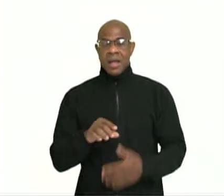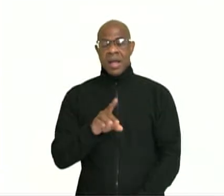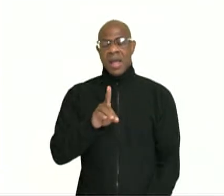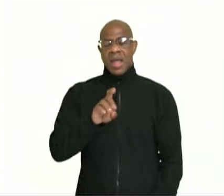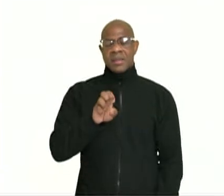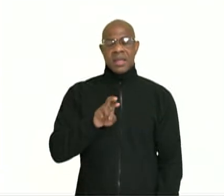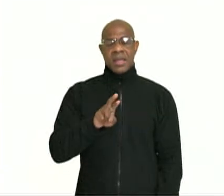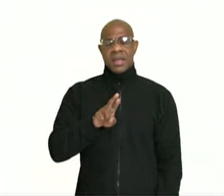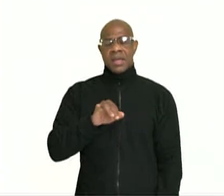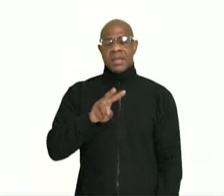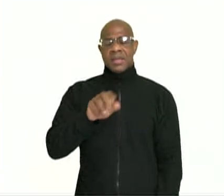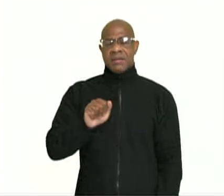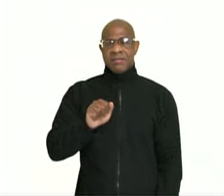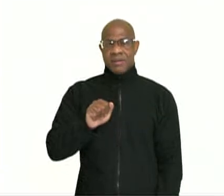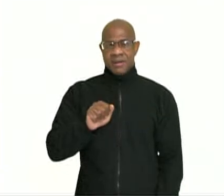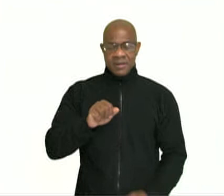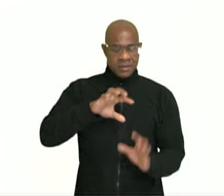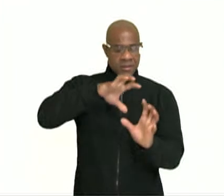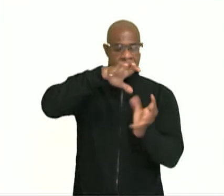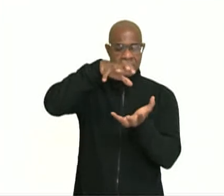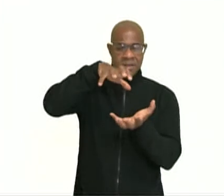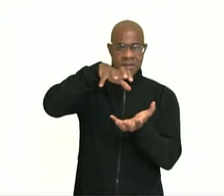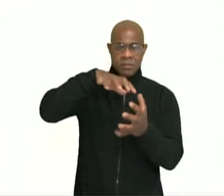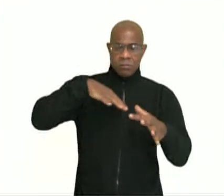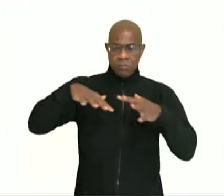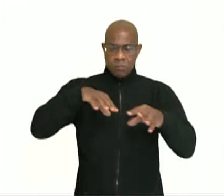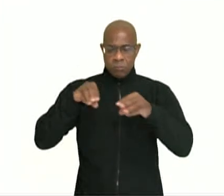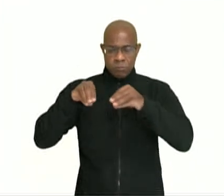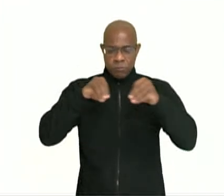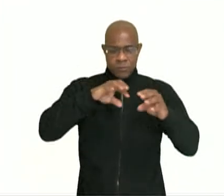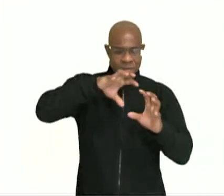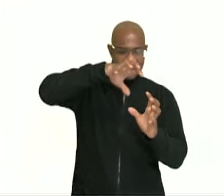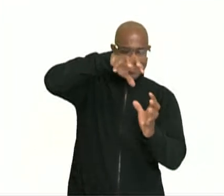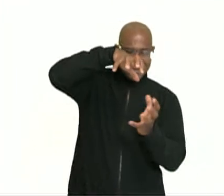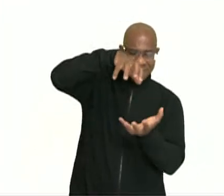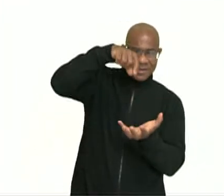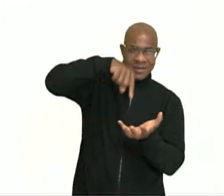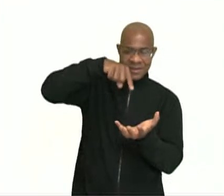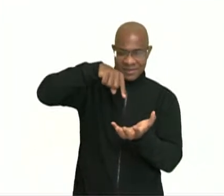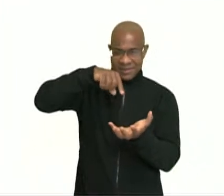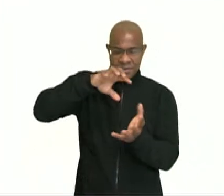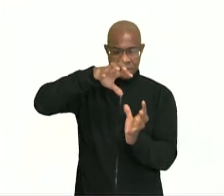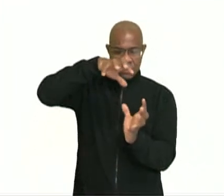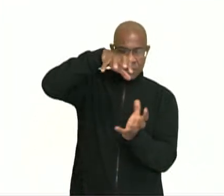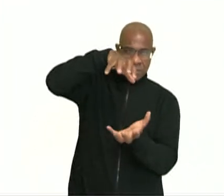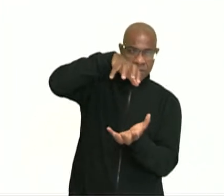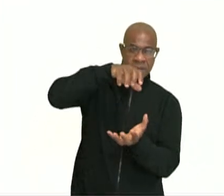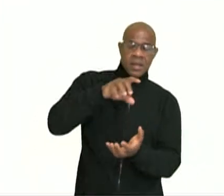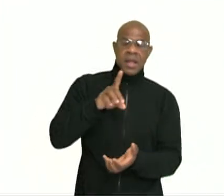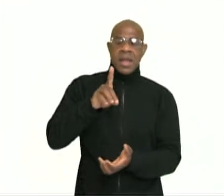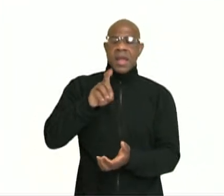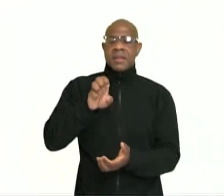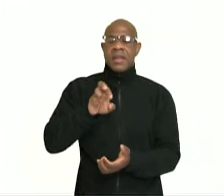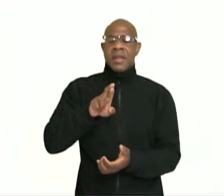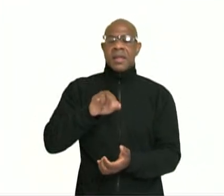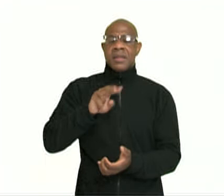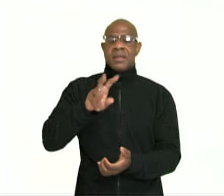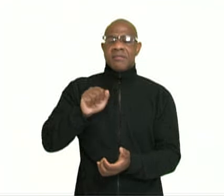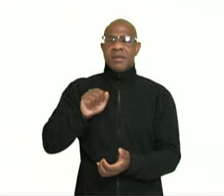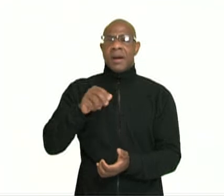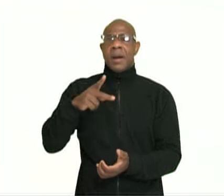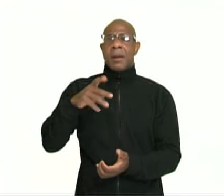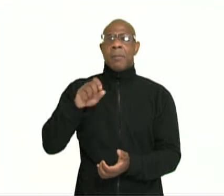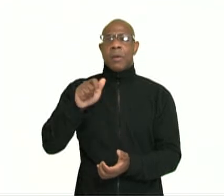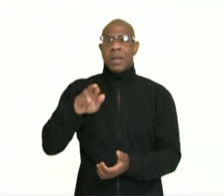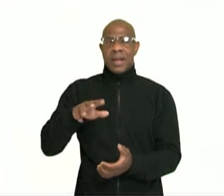esse movimento da Terra, esse deslocamento da Terra, da massa da Terra, chama deriva polar. A avaliação